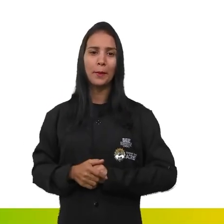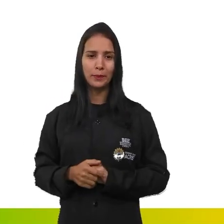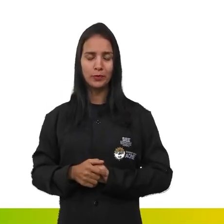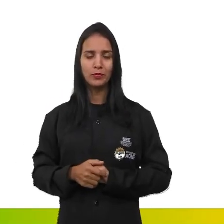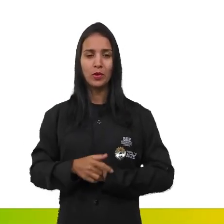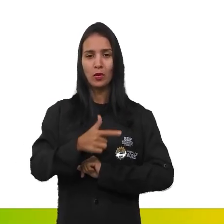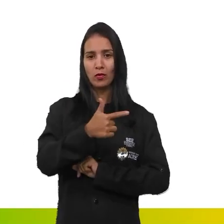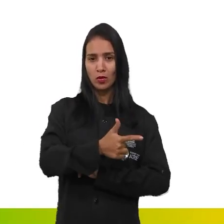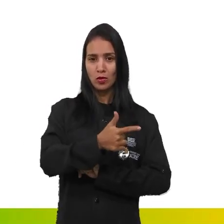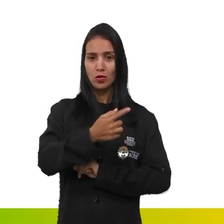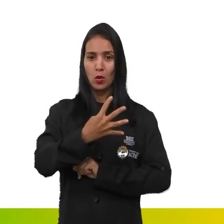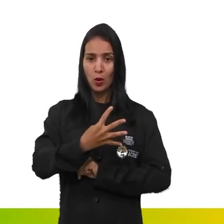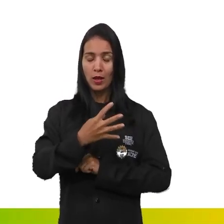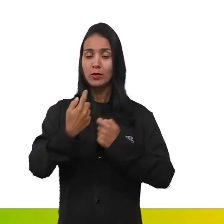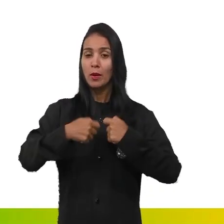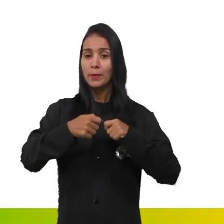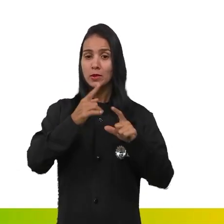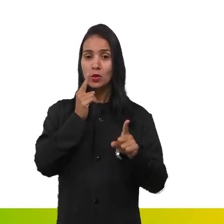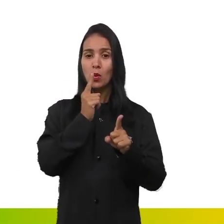25%.